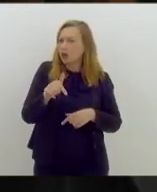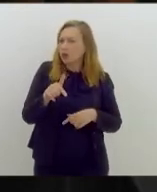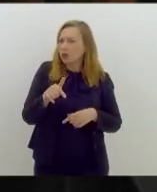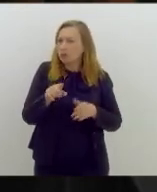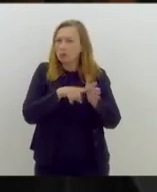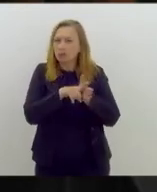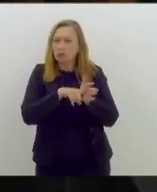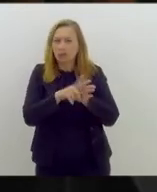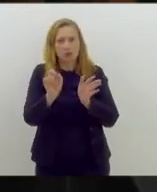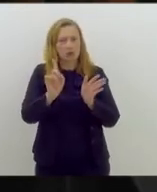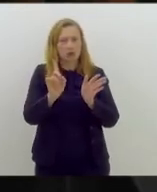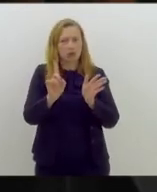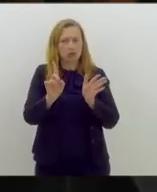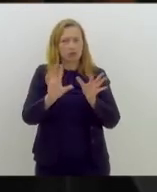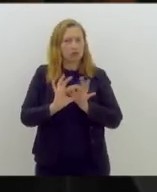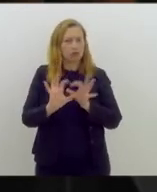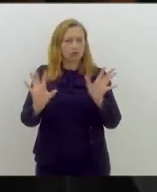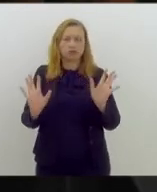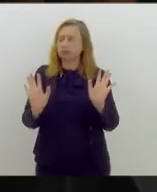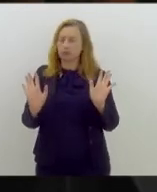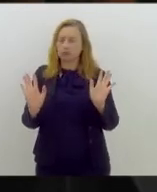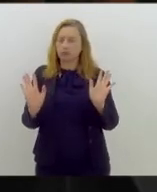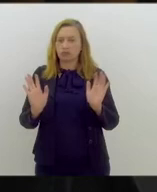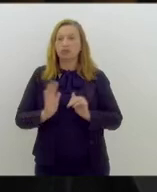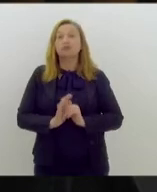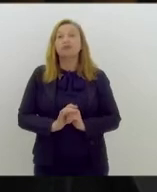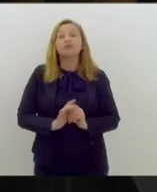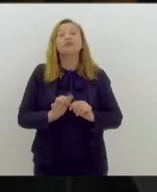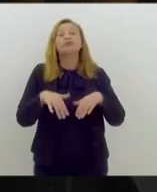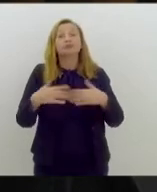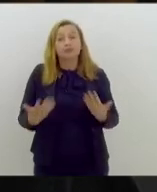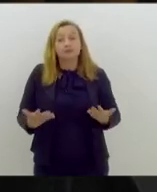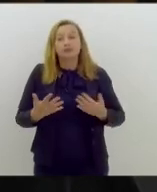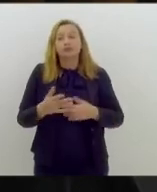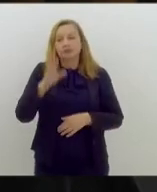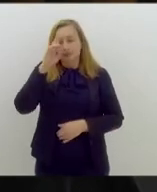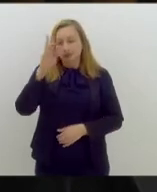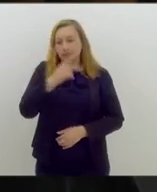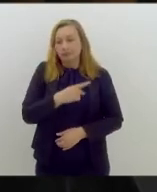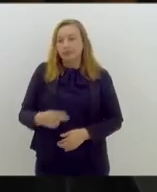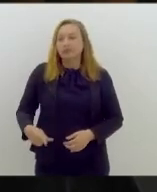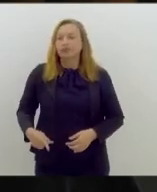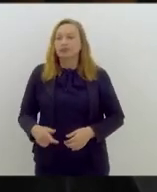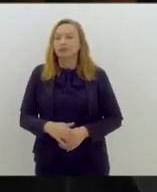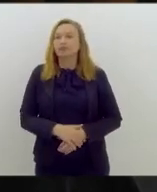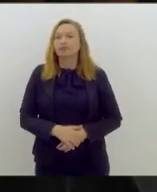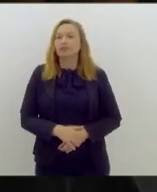não ter pesquisa porque senão não tem liberdade então dito isso